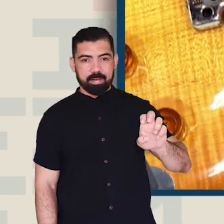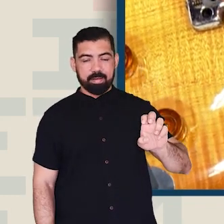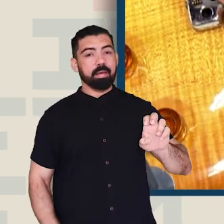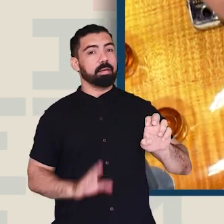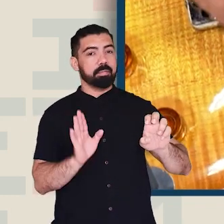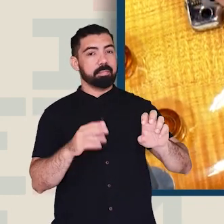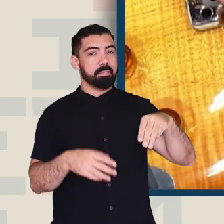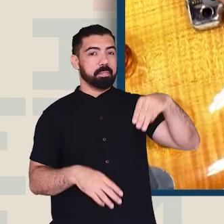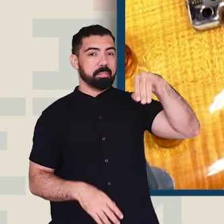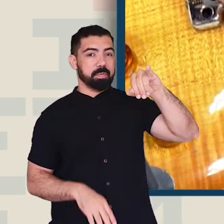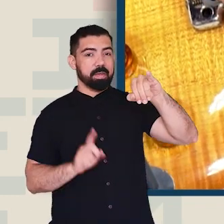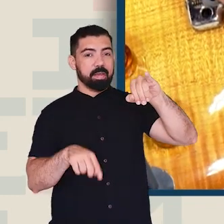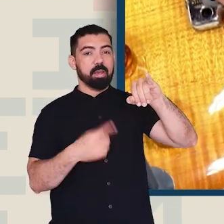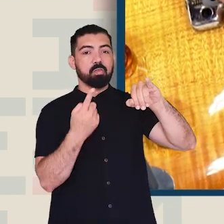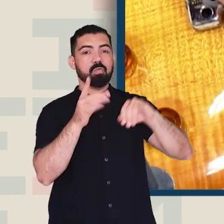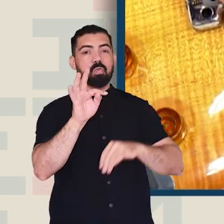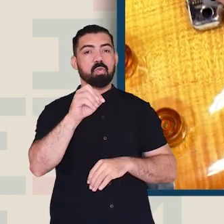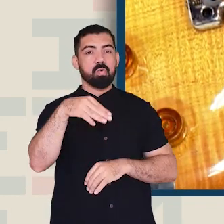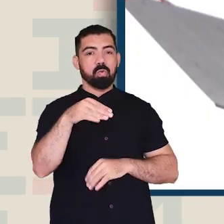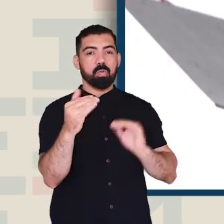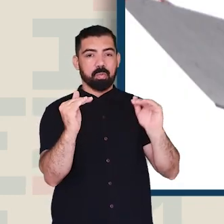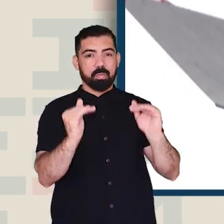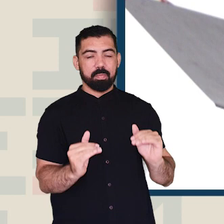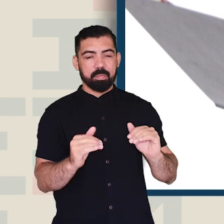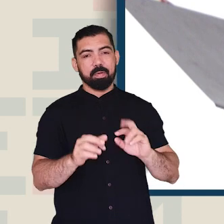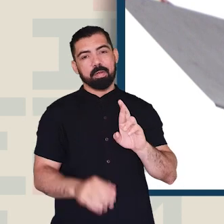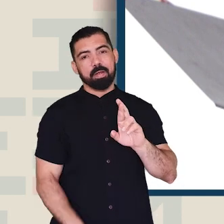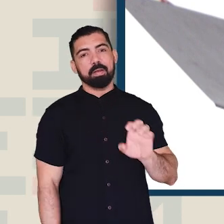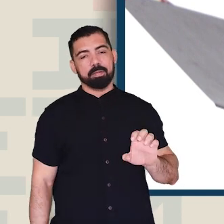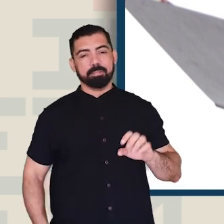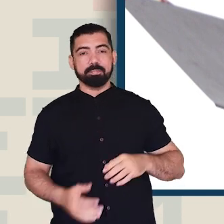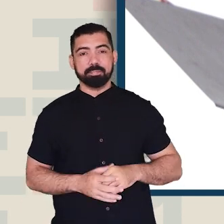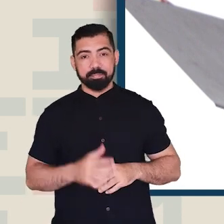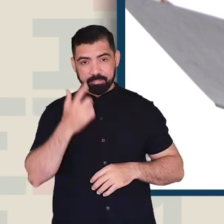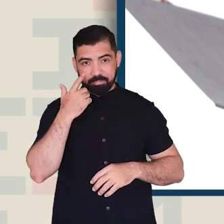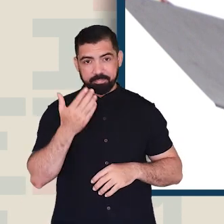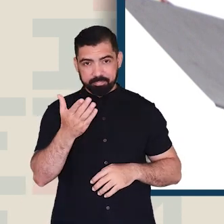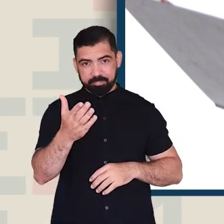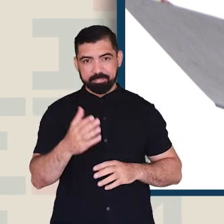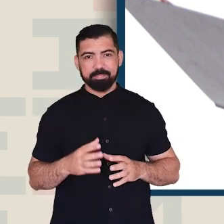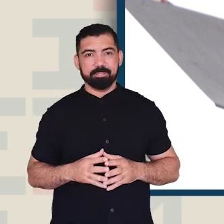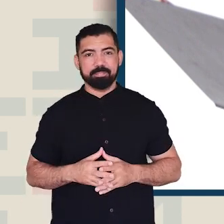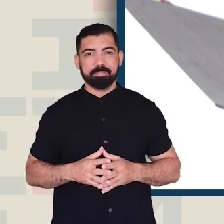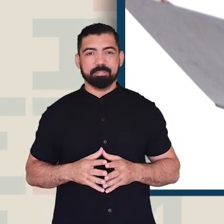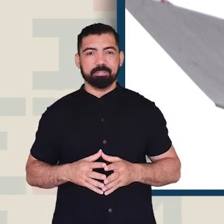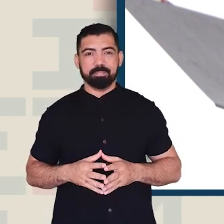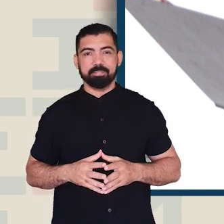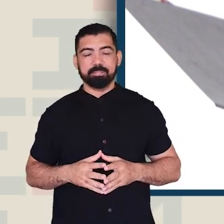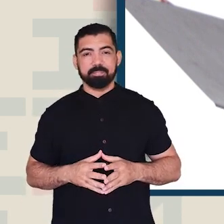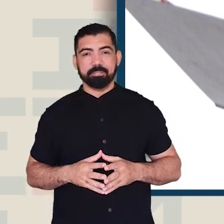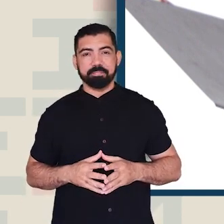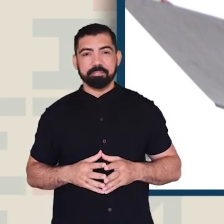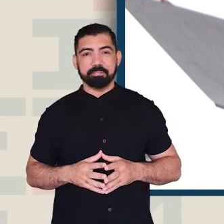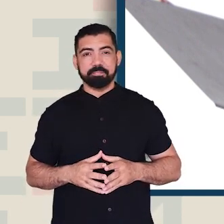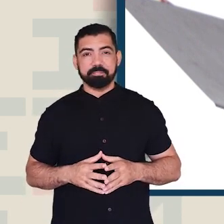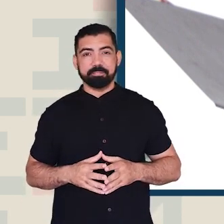ser Mi, você afina um tom abaixo, em Ré, e o Si em Lá, e essa aqui você afina em Ré, seria Mi, então baixa um tom.